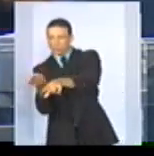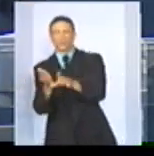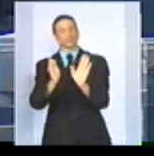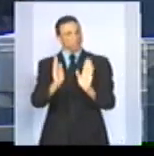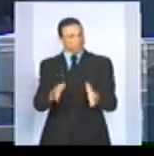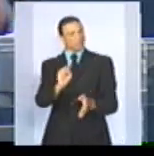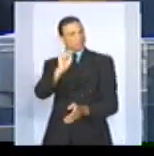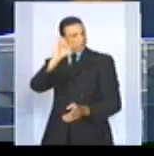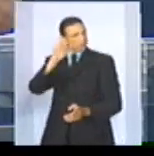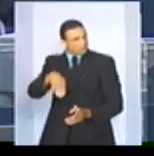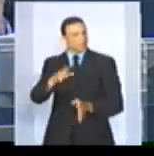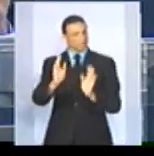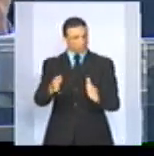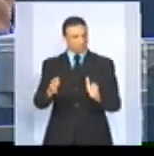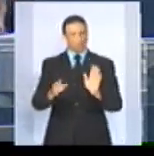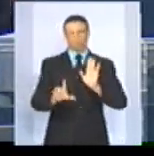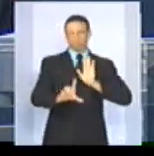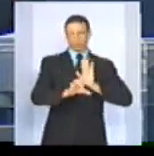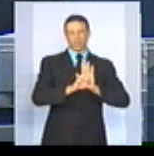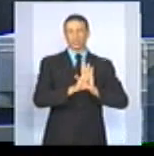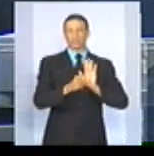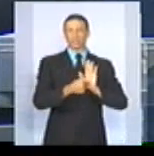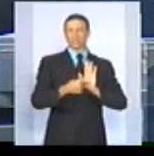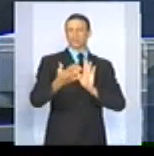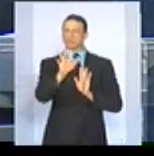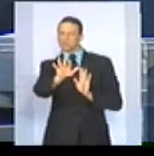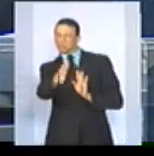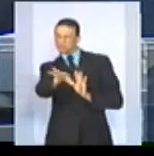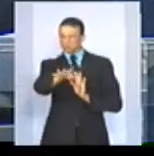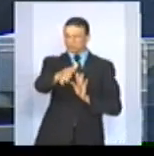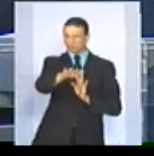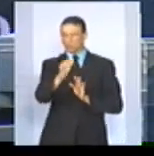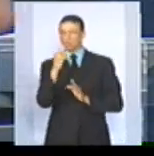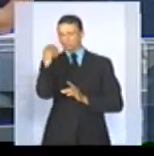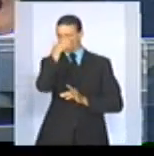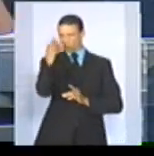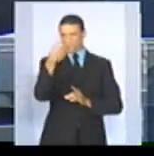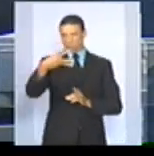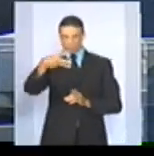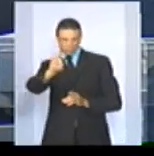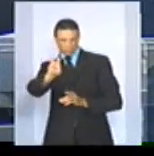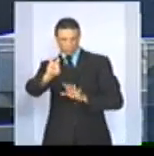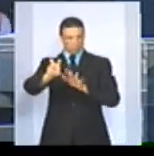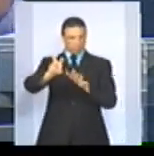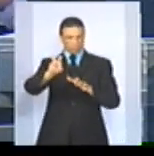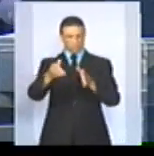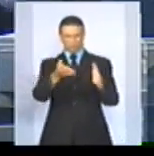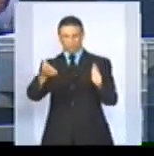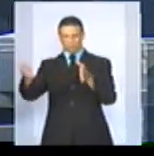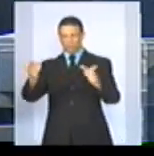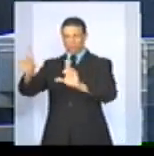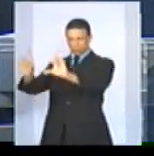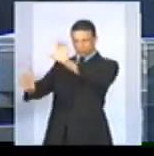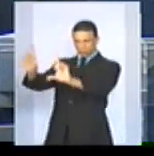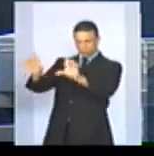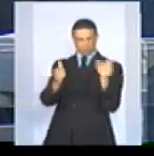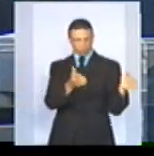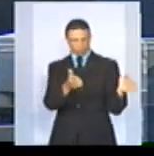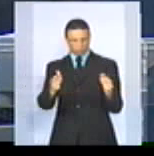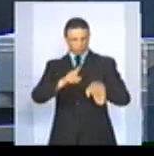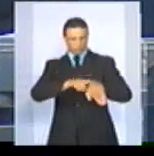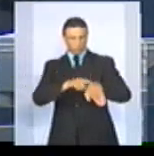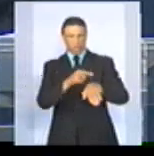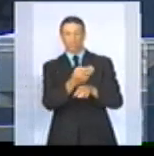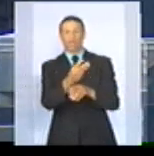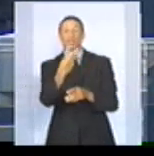que 2% que na verdade agora né você tem tem 35 horas no horário nobre né e dessas 35 horas você